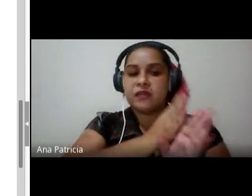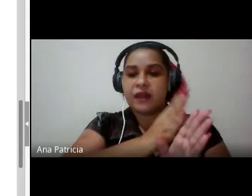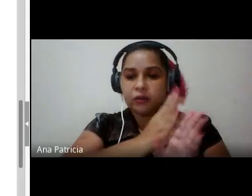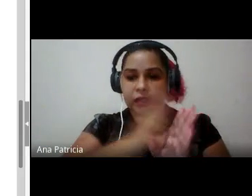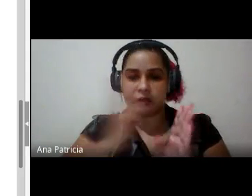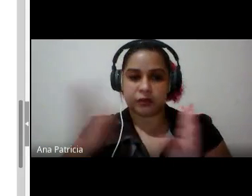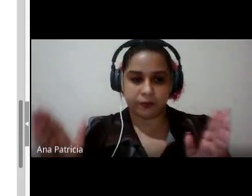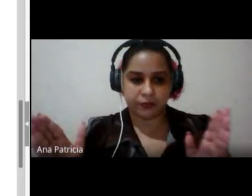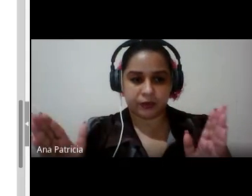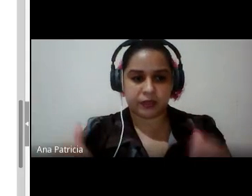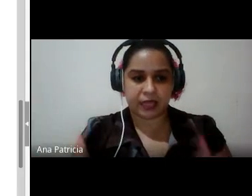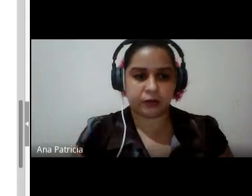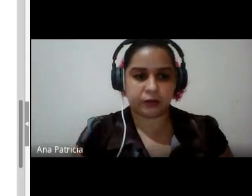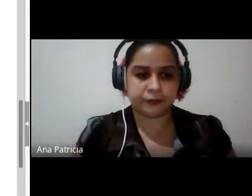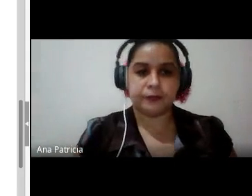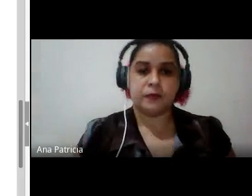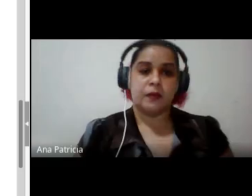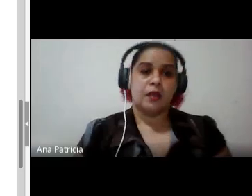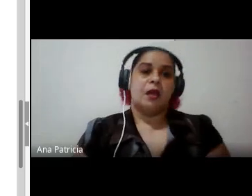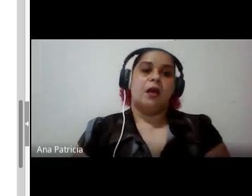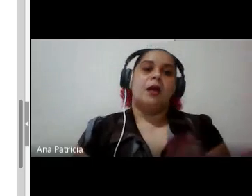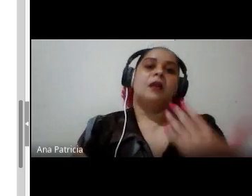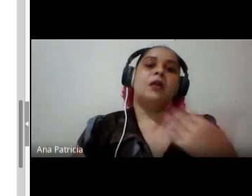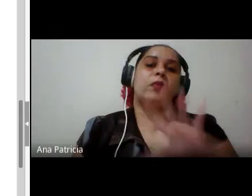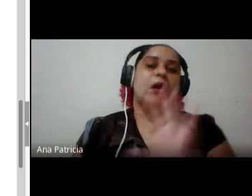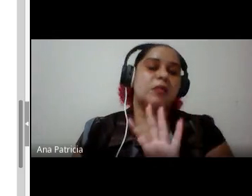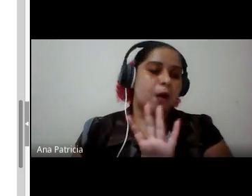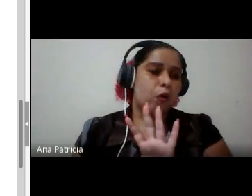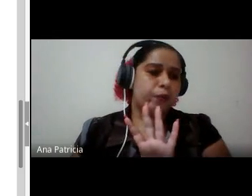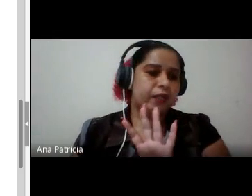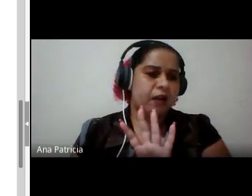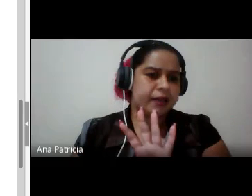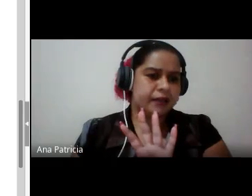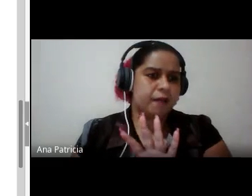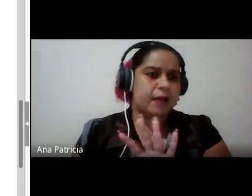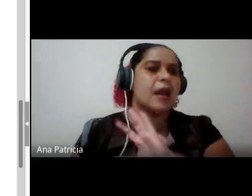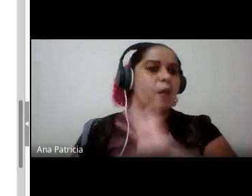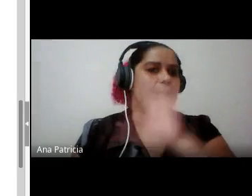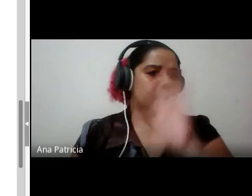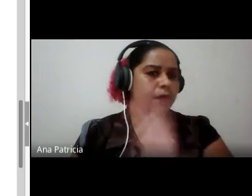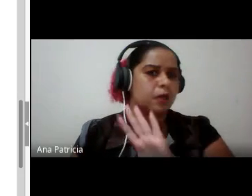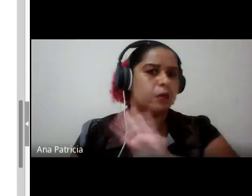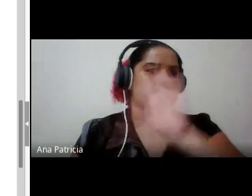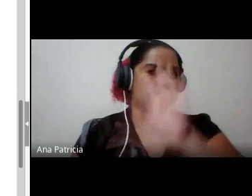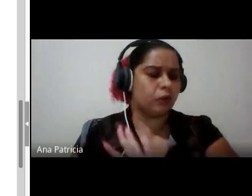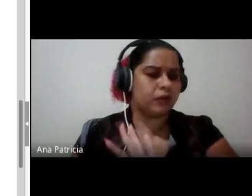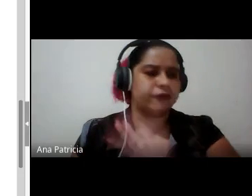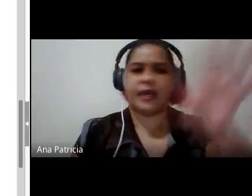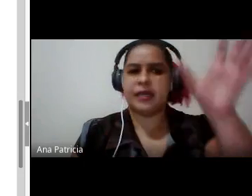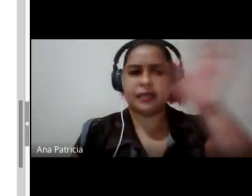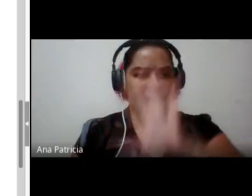isso vai contando, certo? Então, não se preocupe de decorar essas tabelas. Ela aumenta e diminui